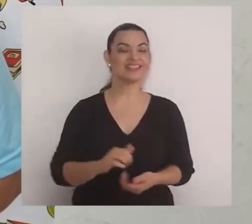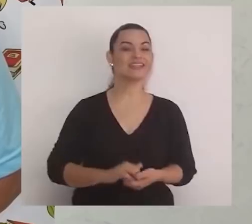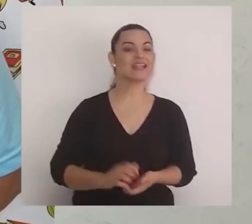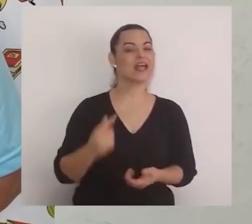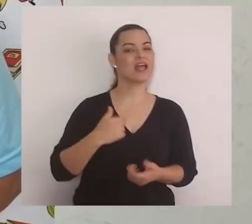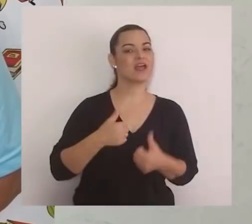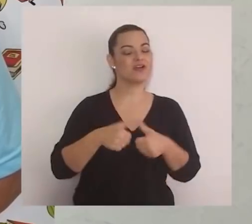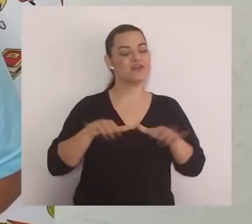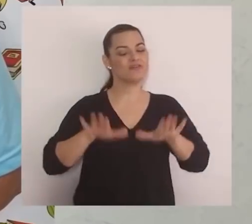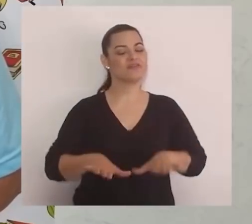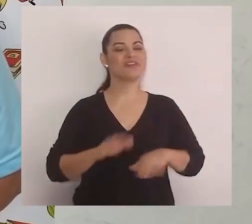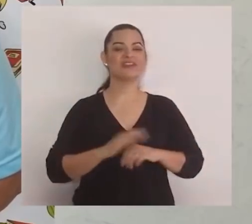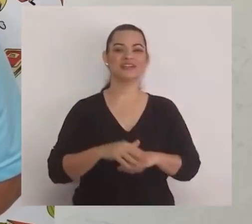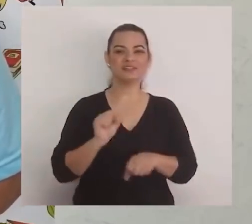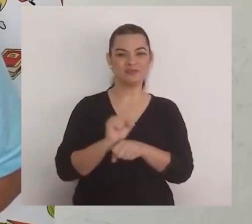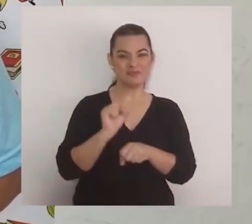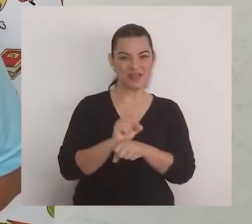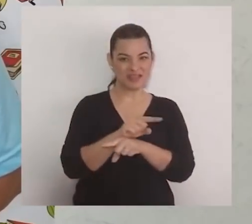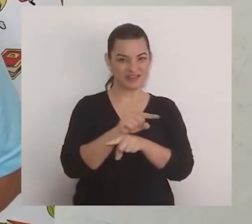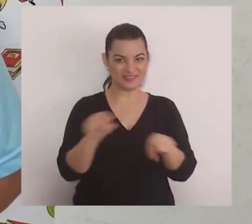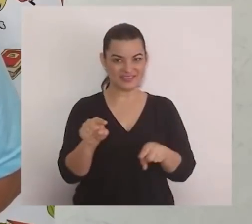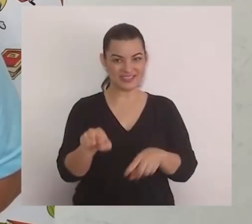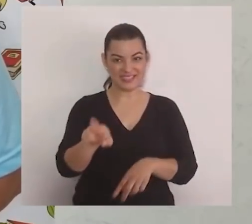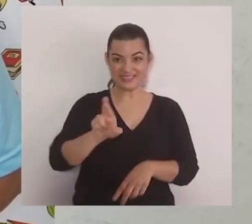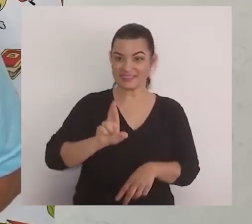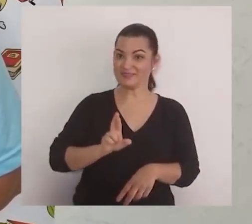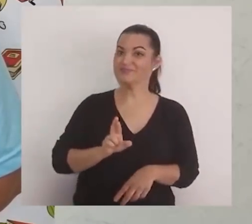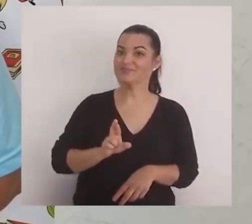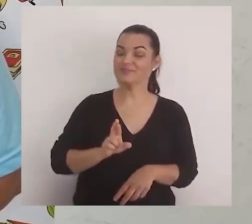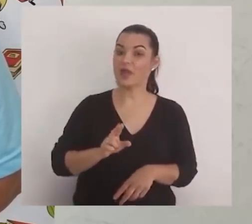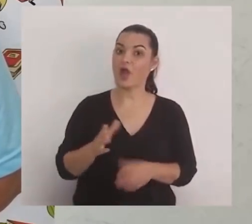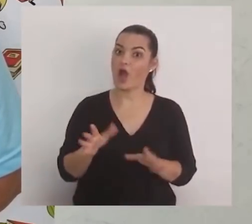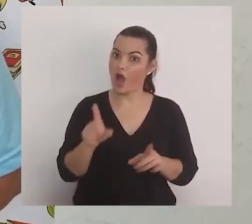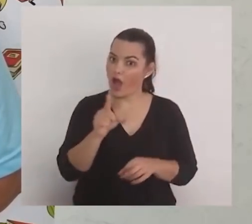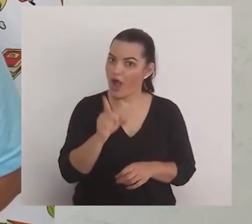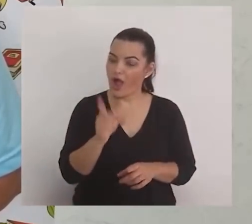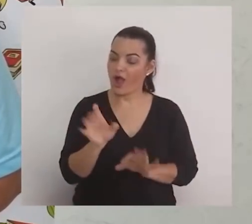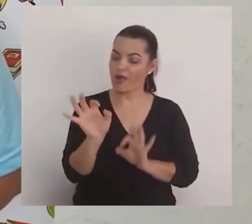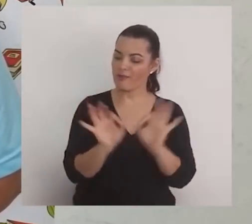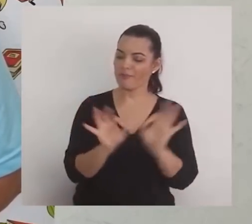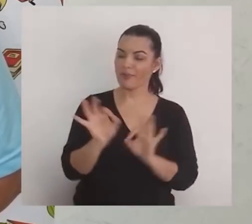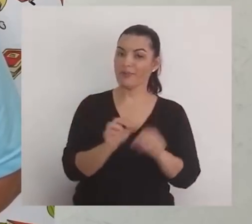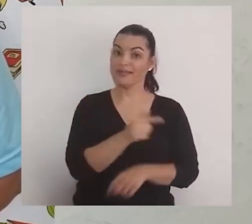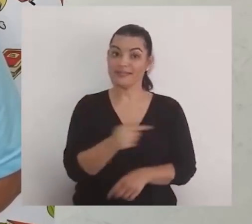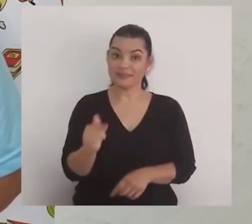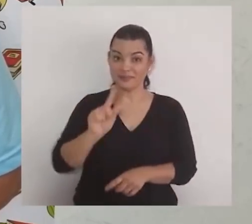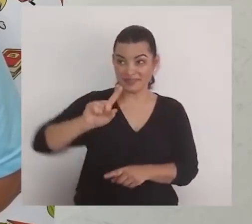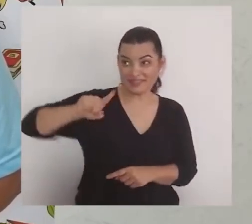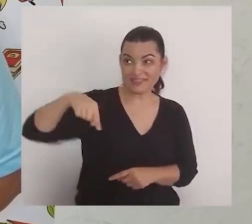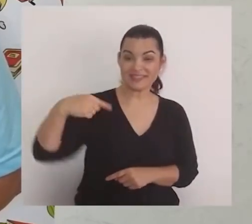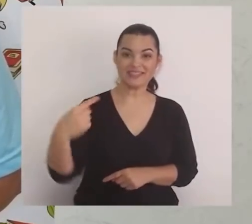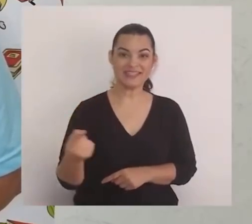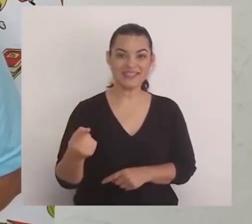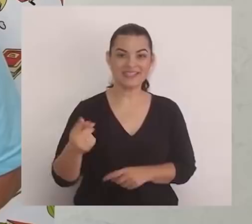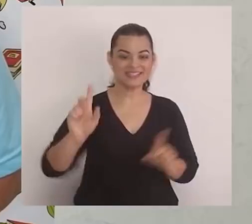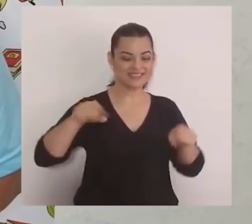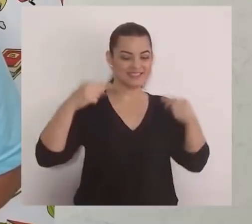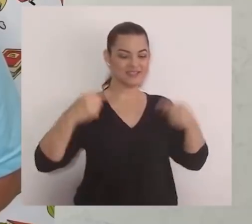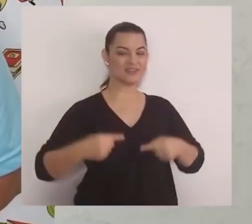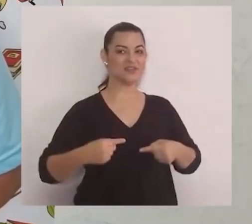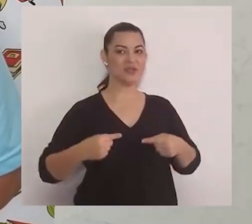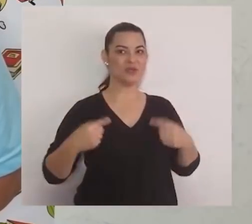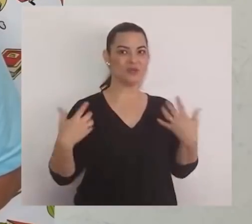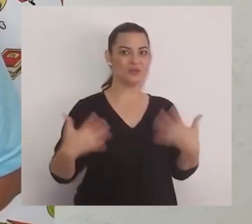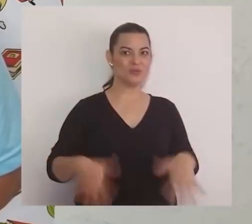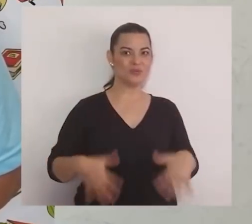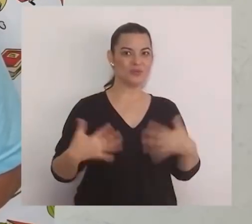e-mail? Ai, ai, ai, essa parte eu vou deixar para vocês descobrirem e, claro, que eu